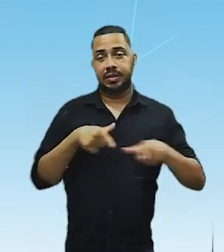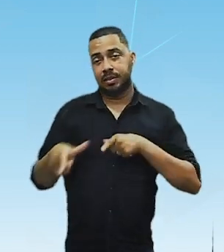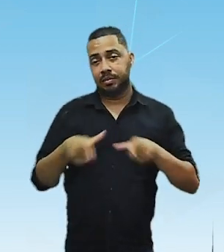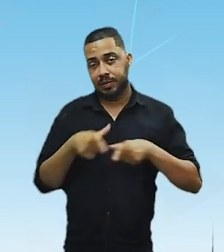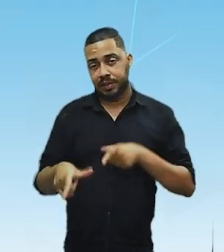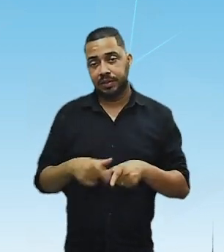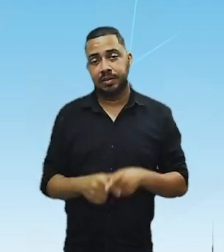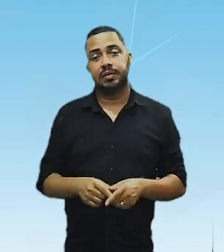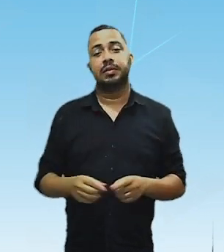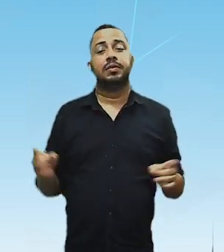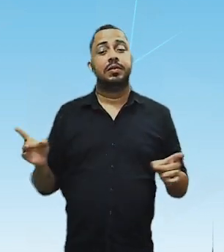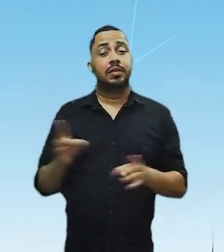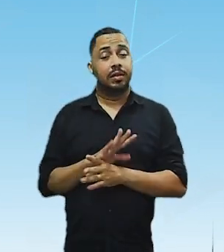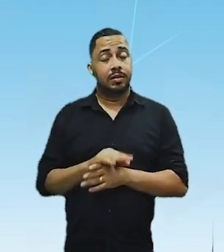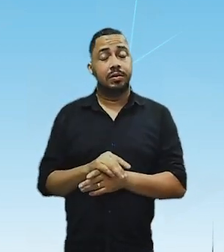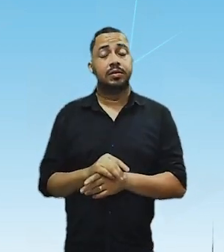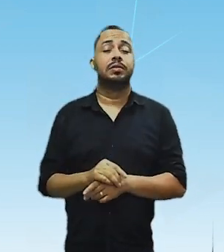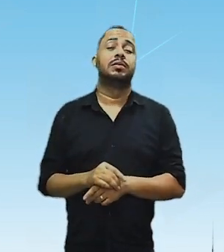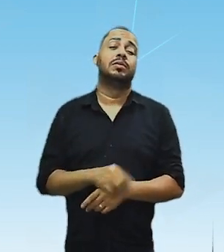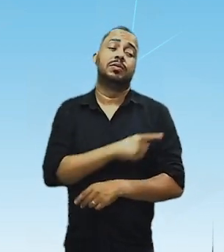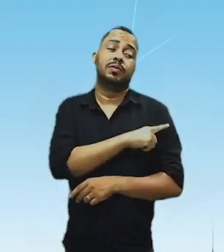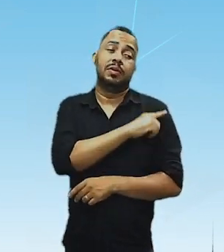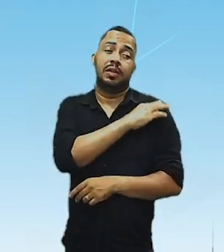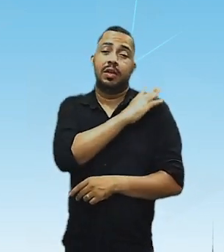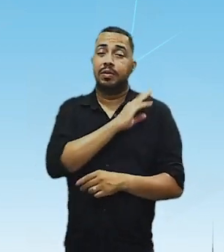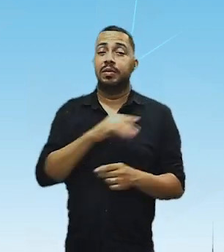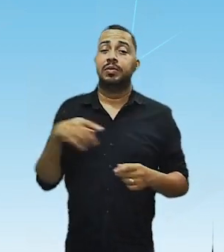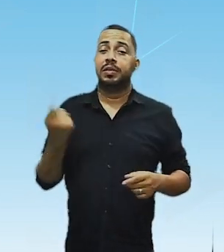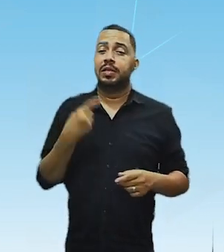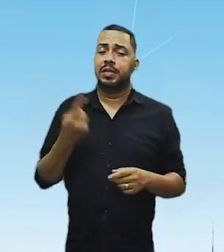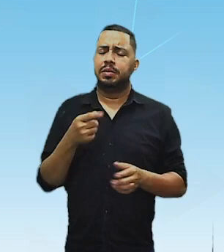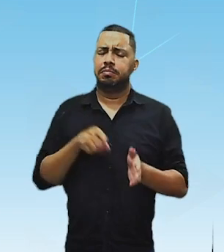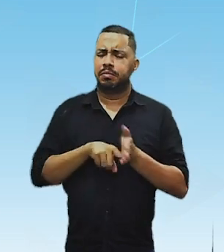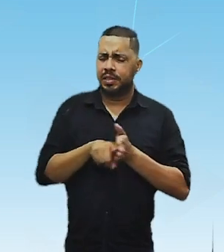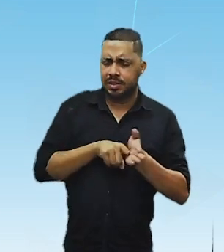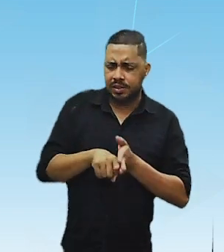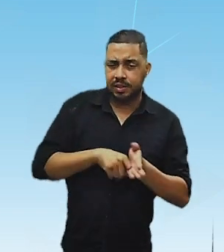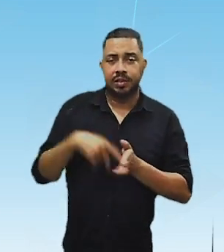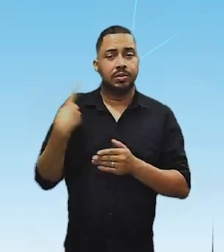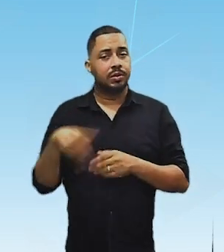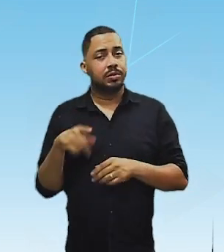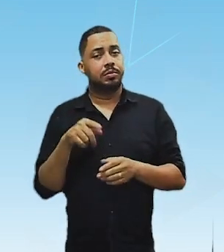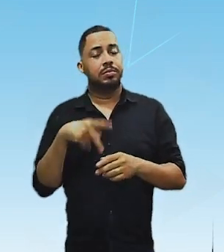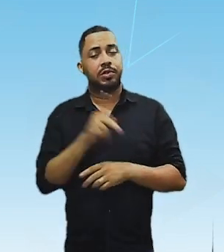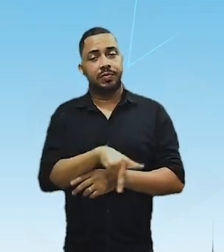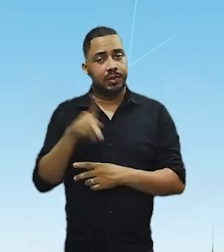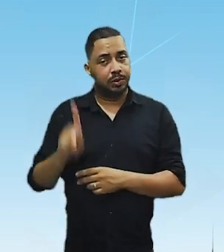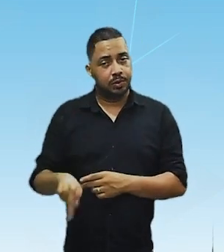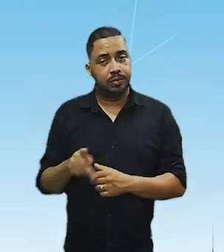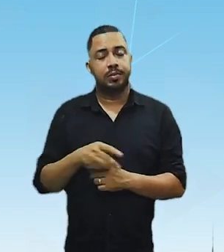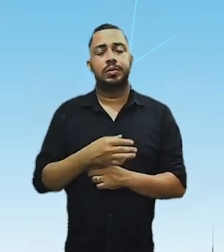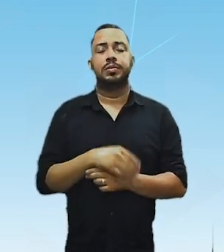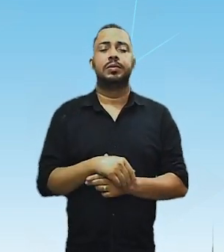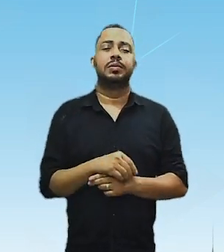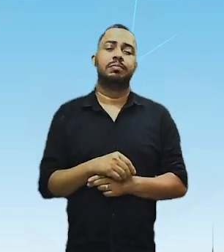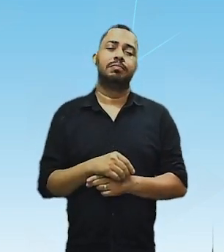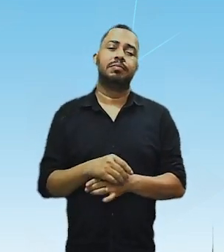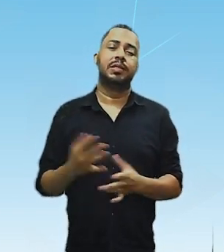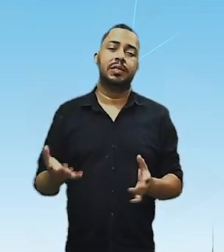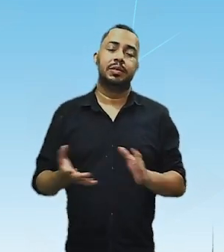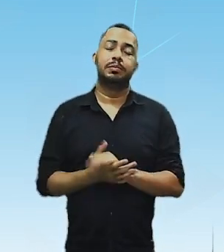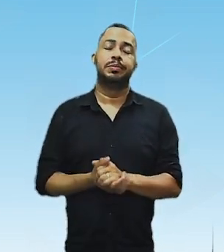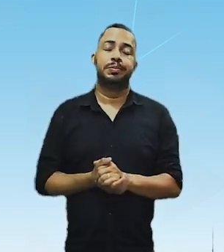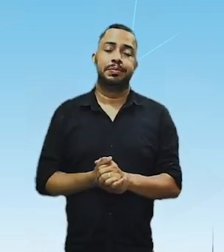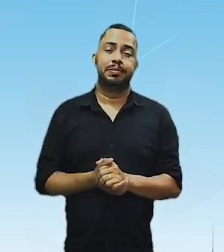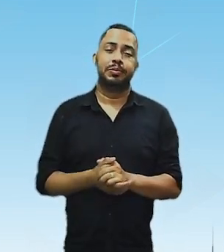do fundamental, certo? Vocês vão pesquisar com o seu professor, com os seus professores, justamente o que?